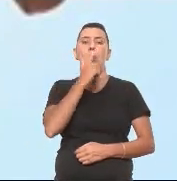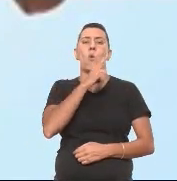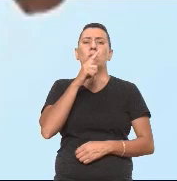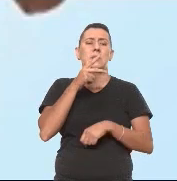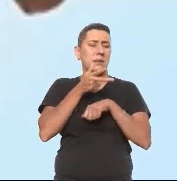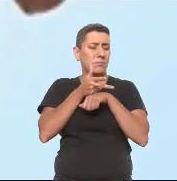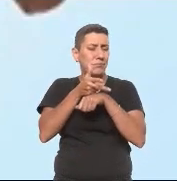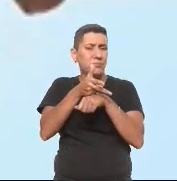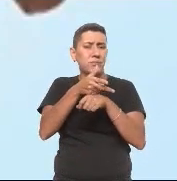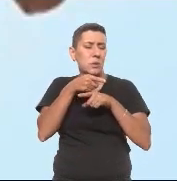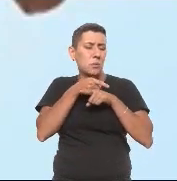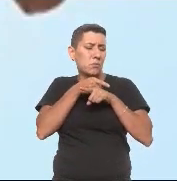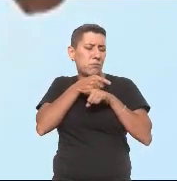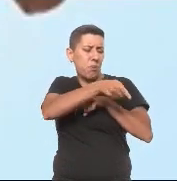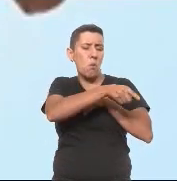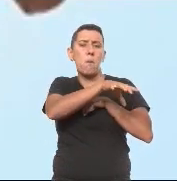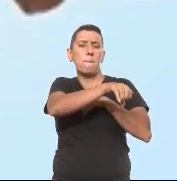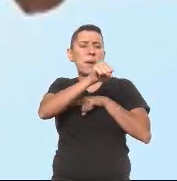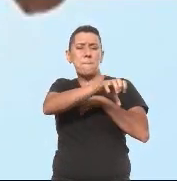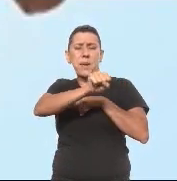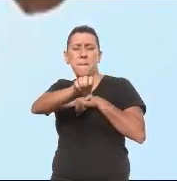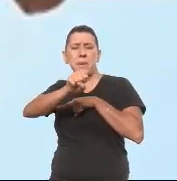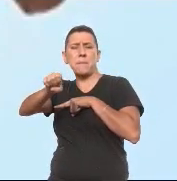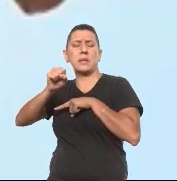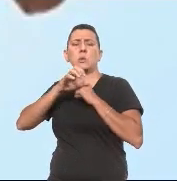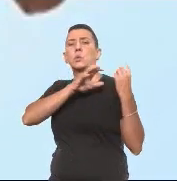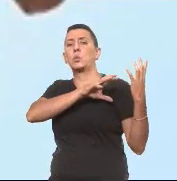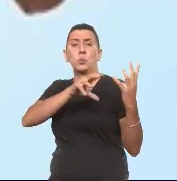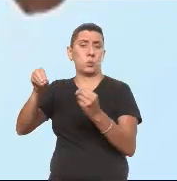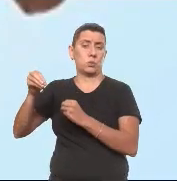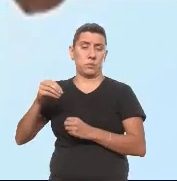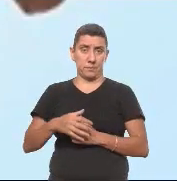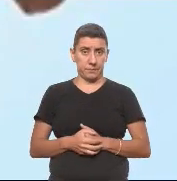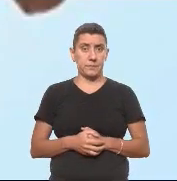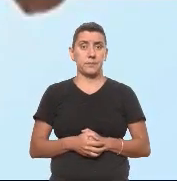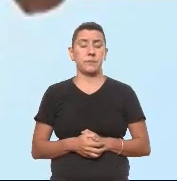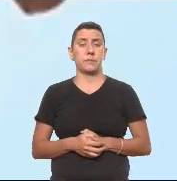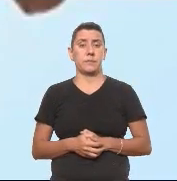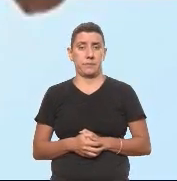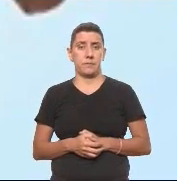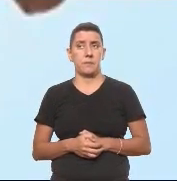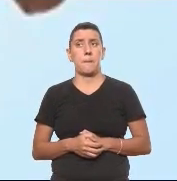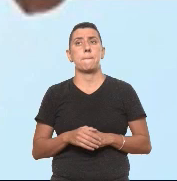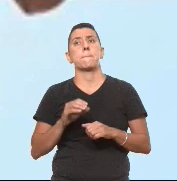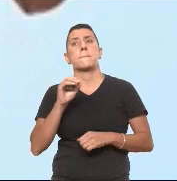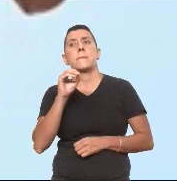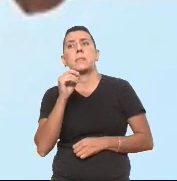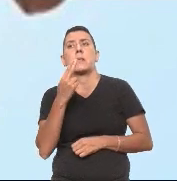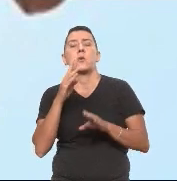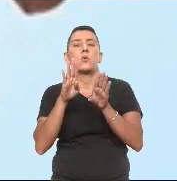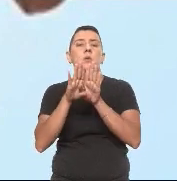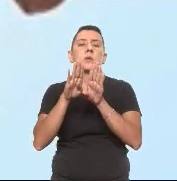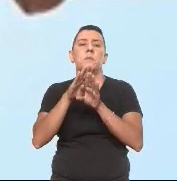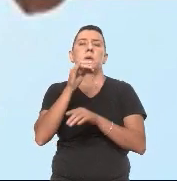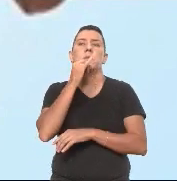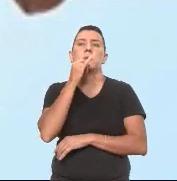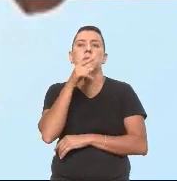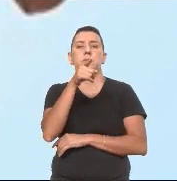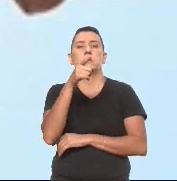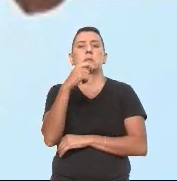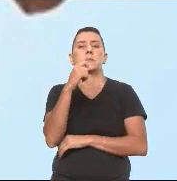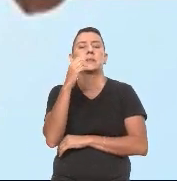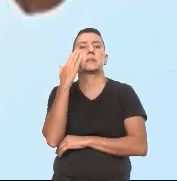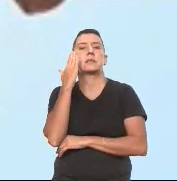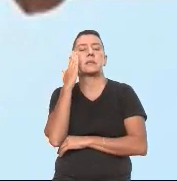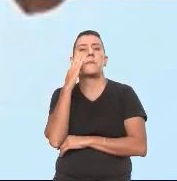fazer toda a correlação dessas informações no centro de inteligência ou por exemplo eu consigo eu preciso saber só os carros de